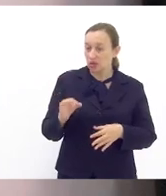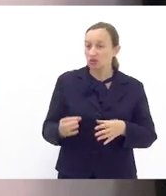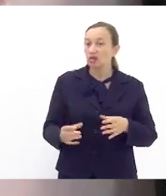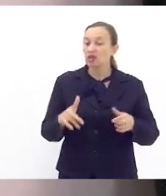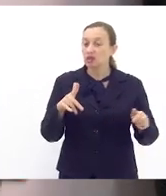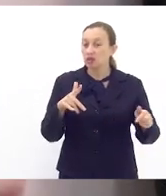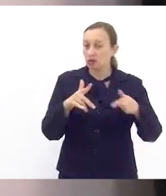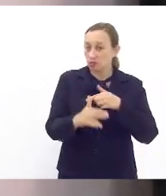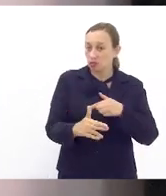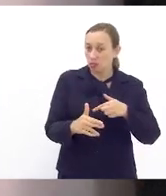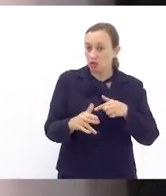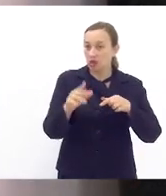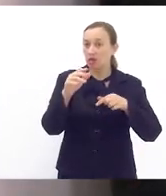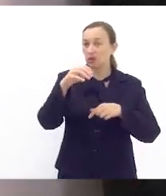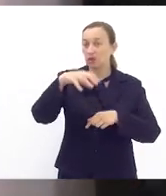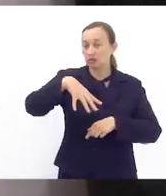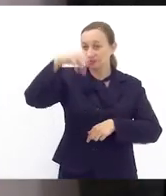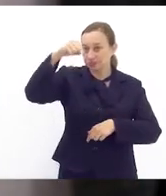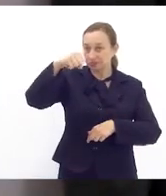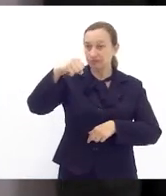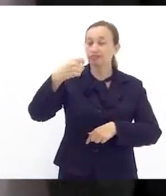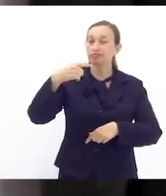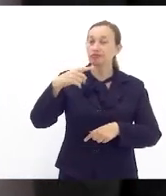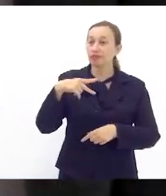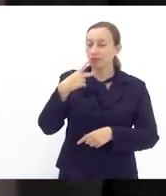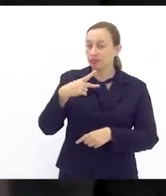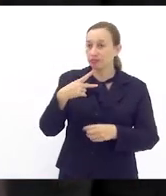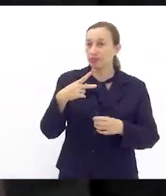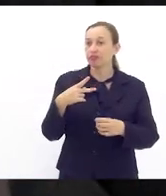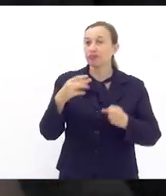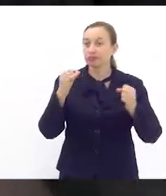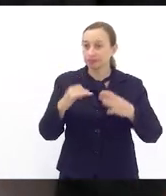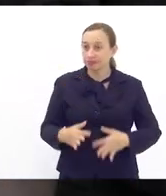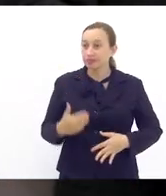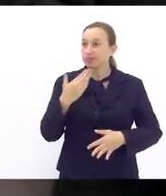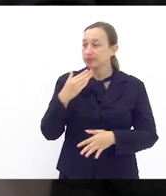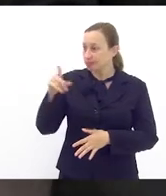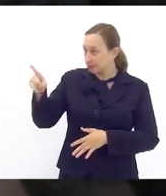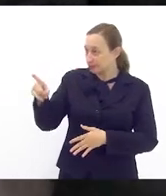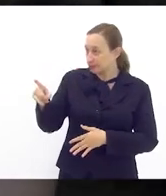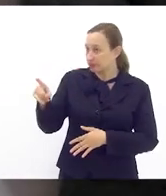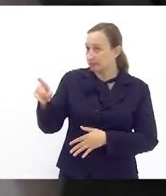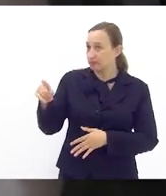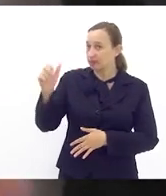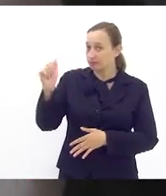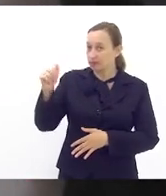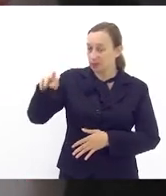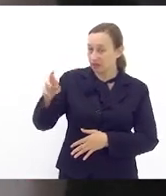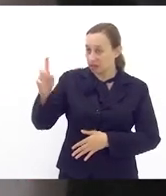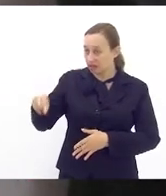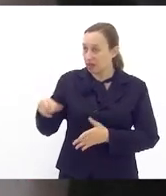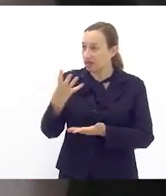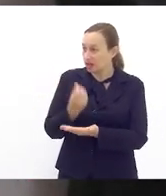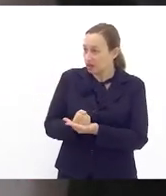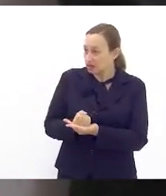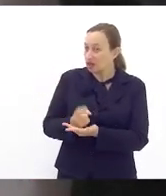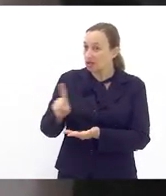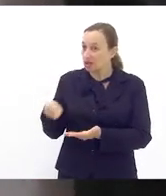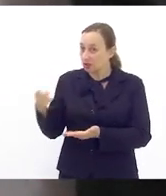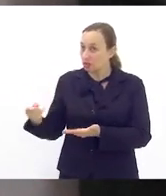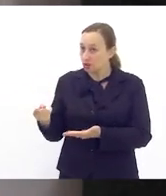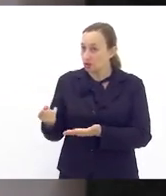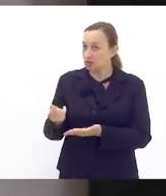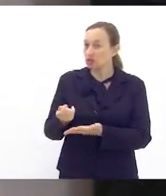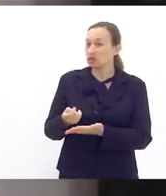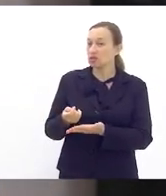corte e a gente vai trazer isso viu André eu peço que você anote aí para a gente registrar e depois a gente traz por escrito aqui